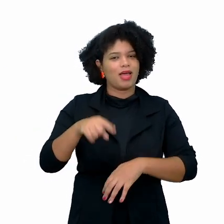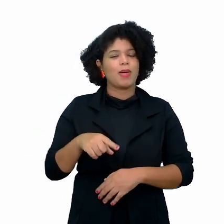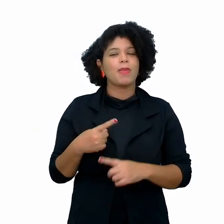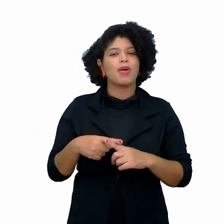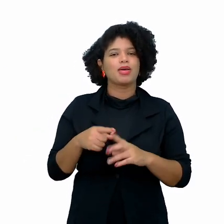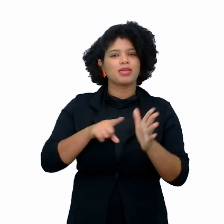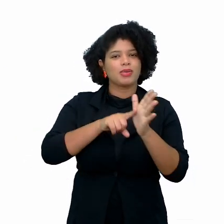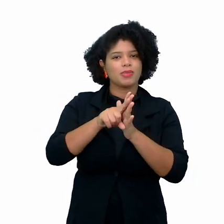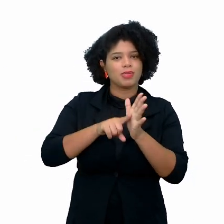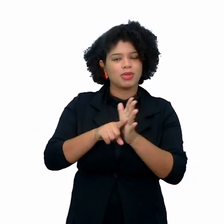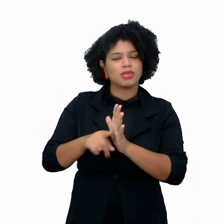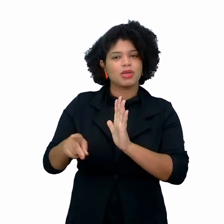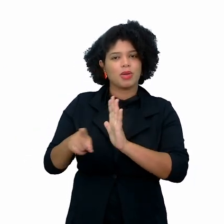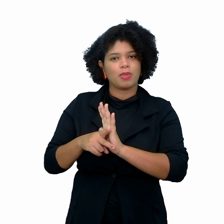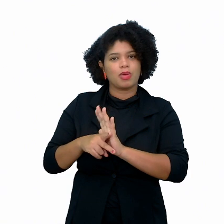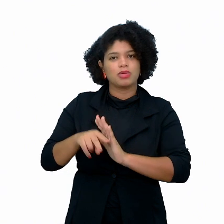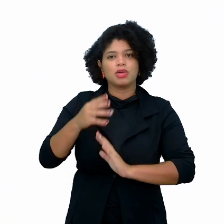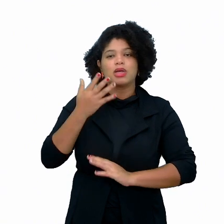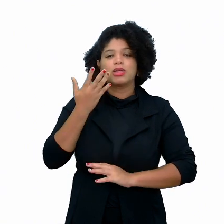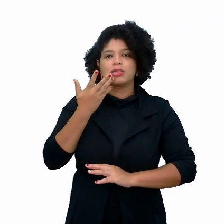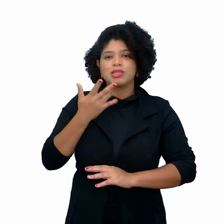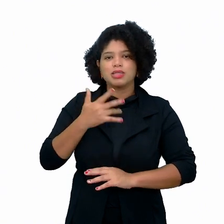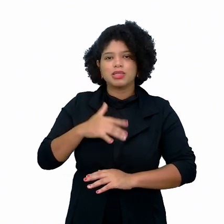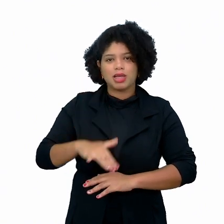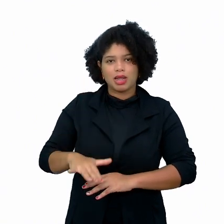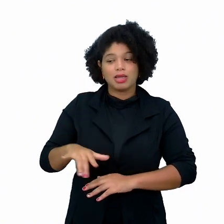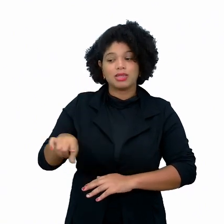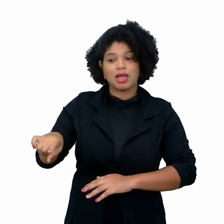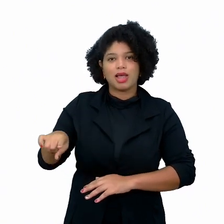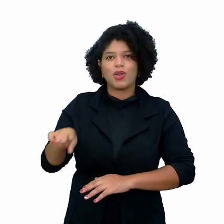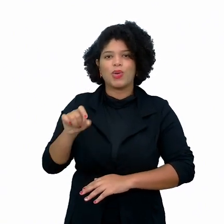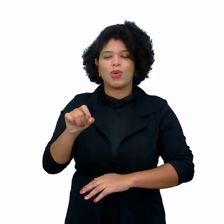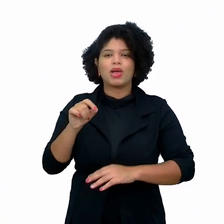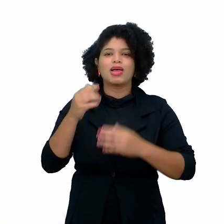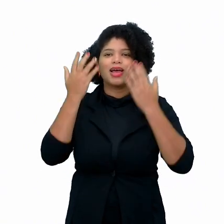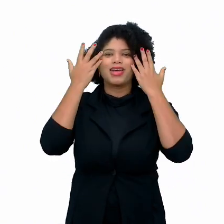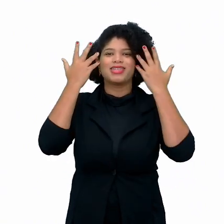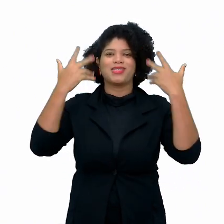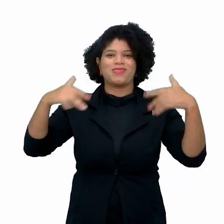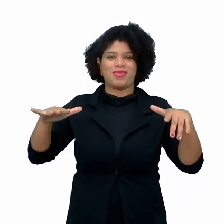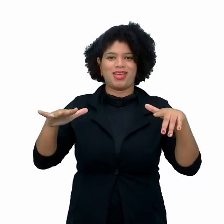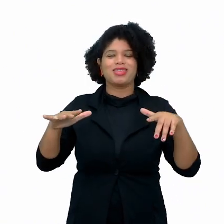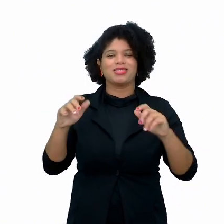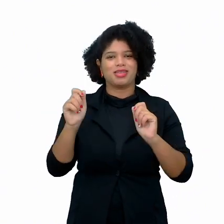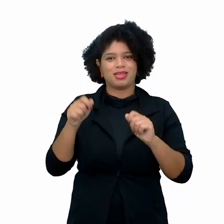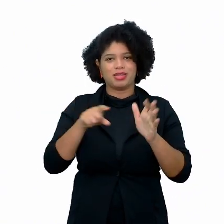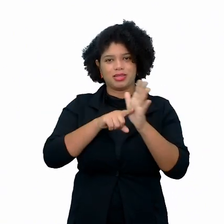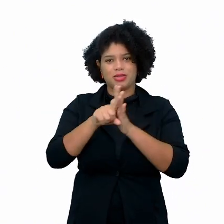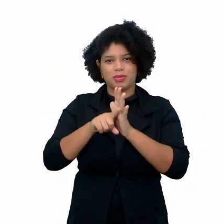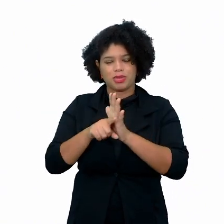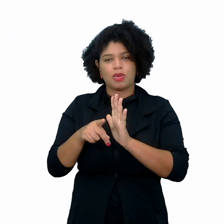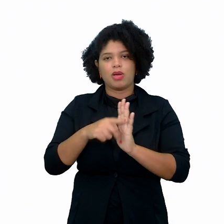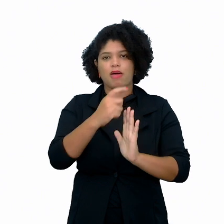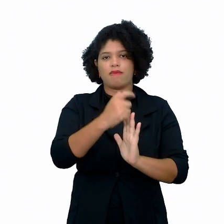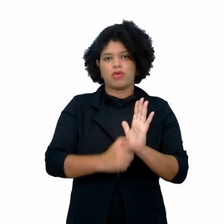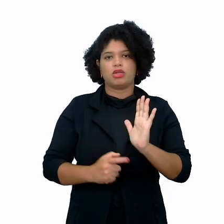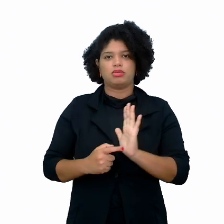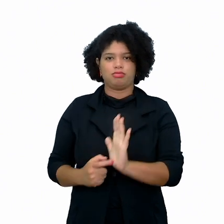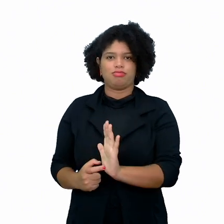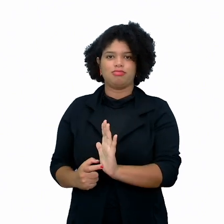sobre esse animal, destacando as informações necessárias para a construção da ficha técnica.